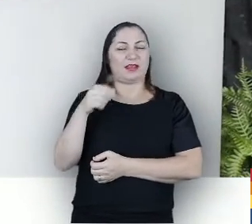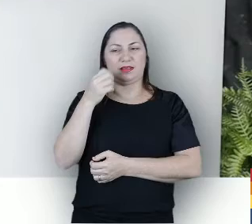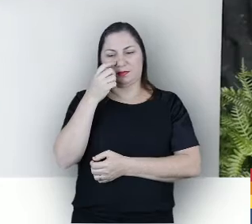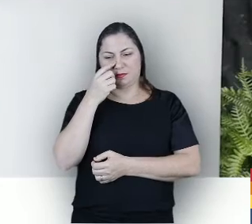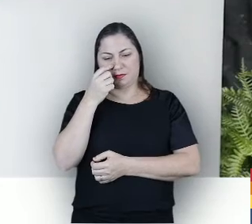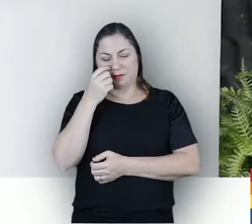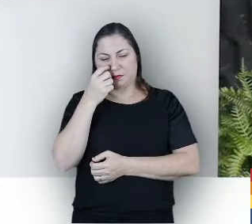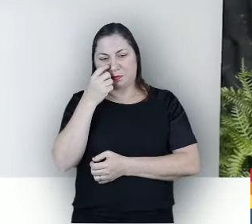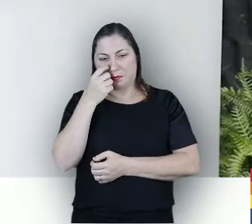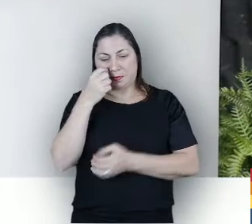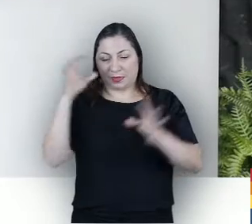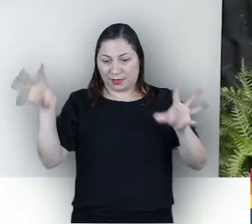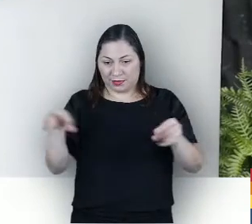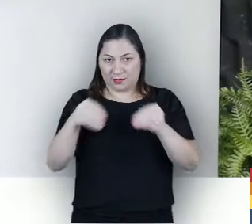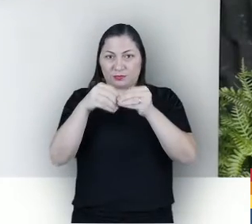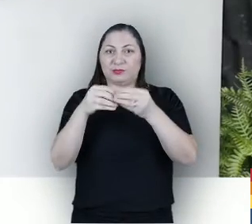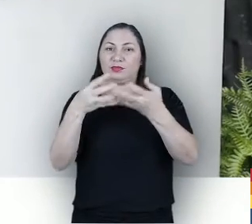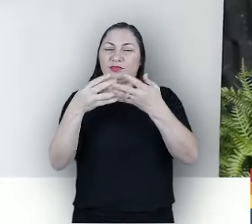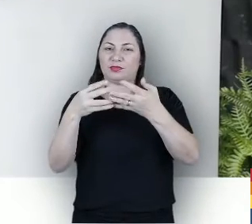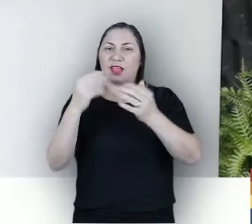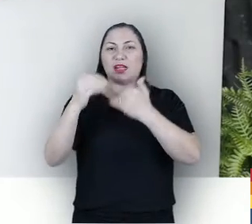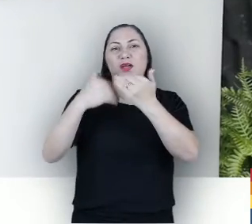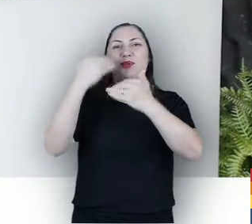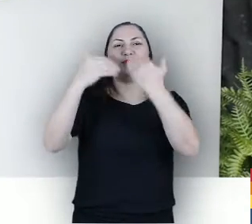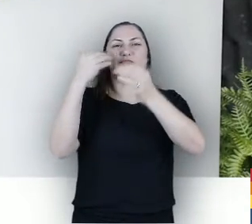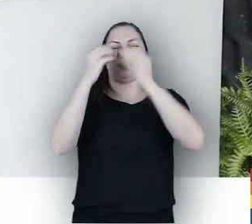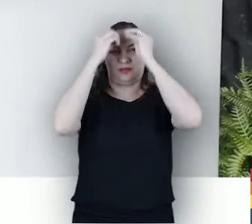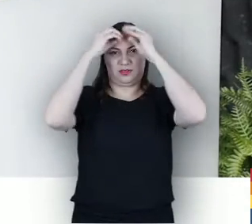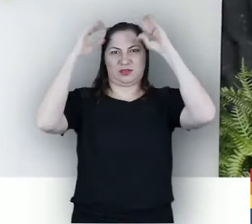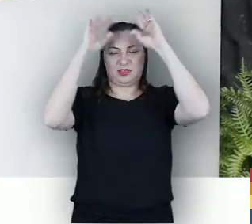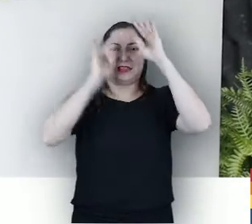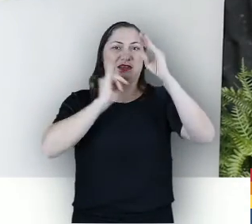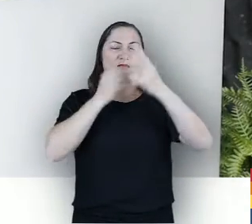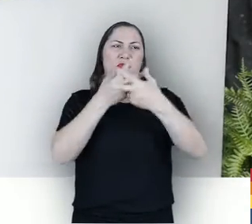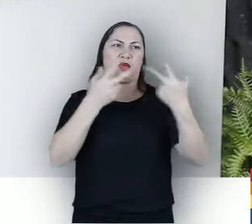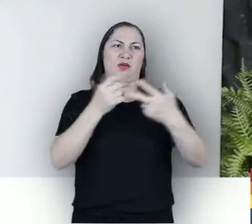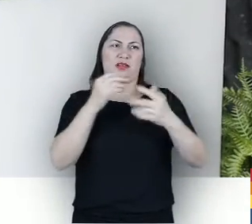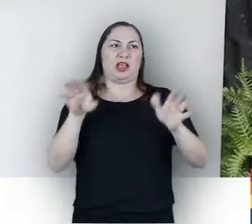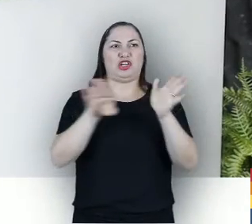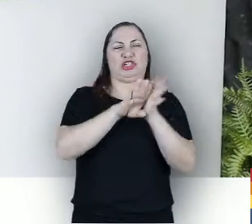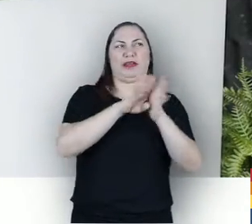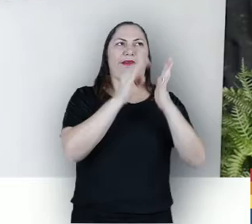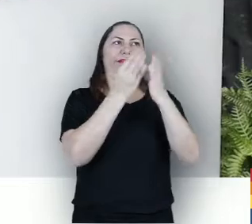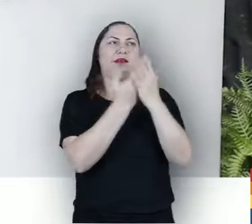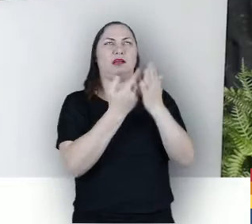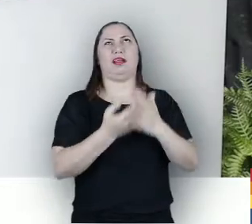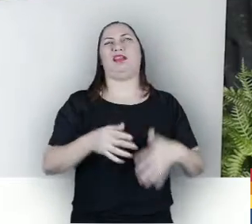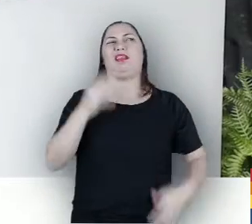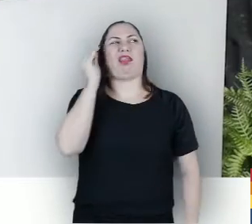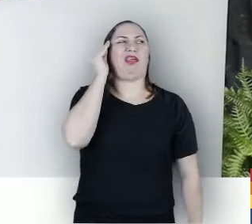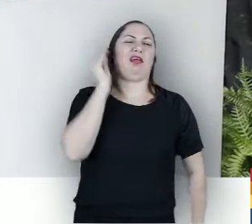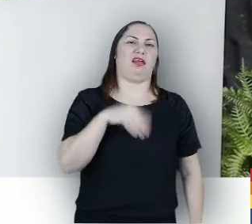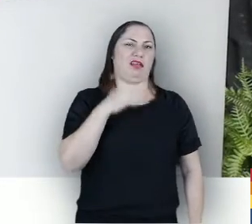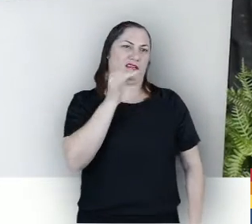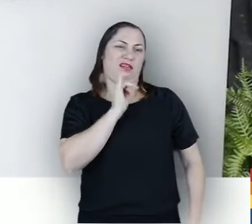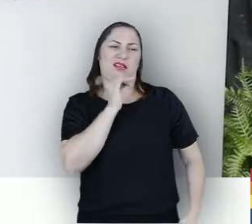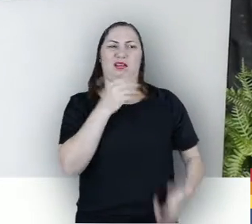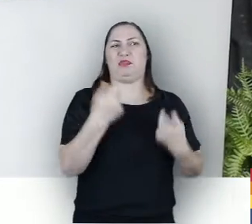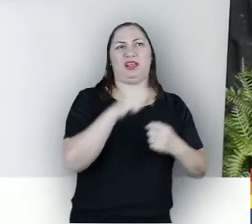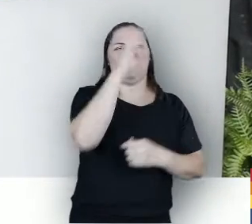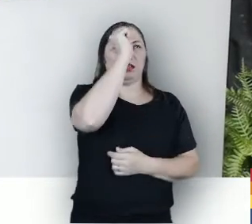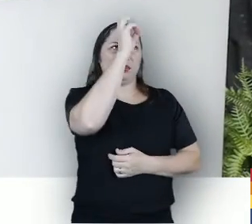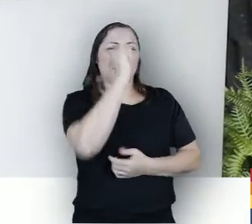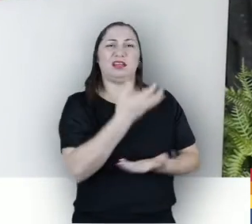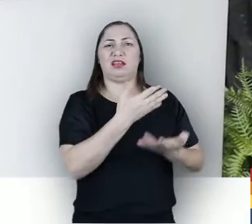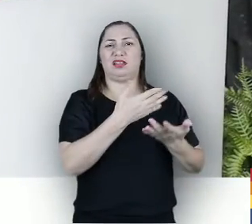vivência do aluno para o contexto educacional. Então o aluno, a partir do momento que a gente começa a fazer isso no nosso dia a dia, ele vai